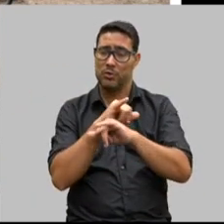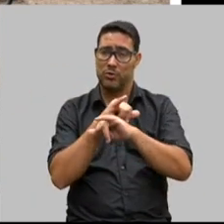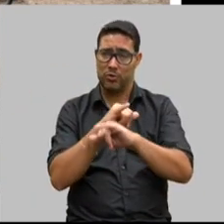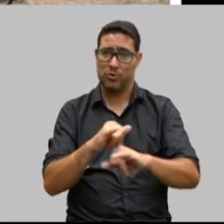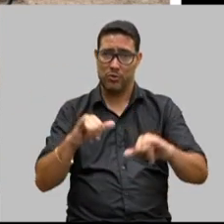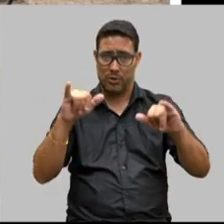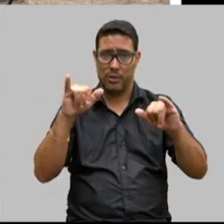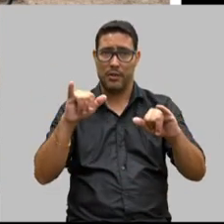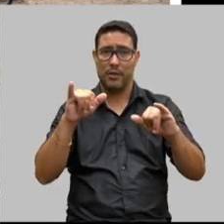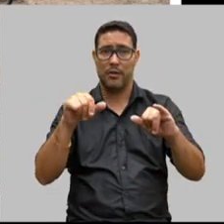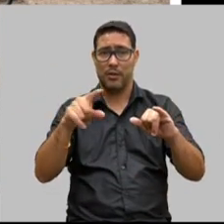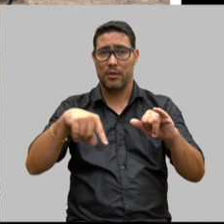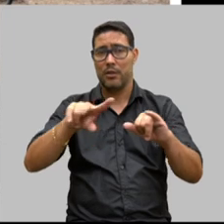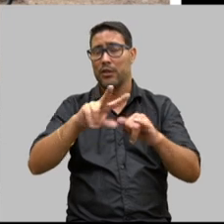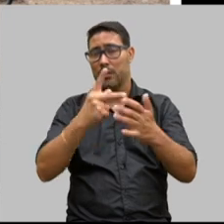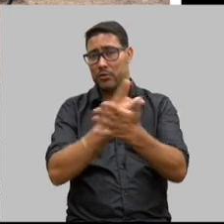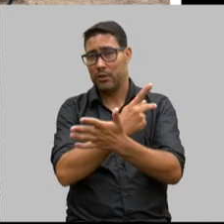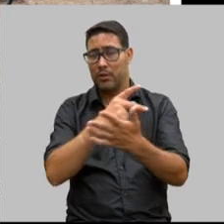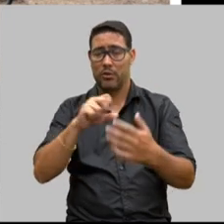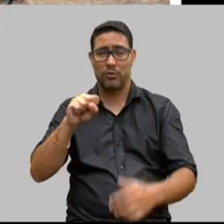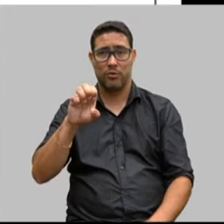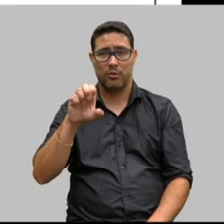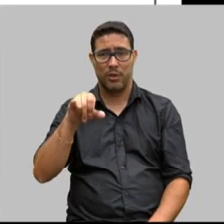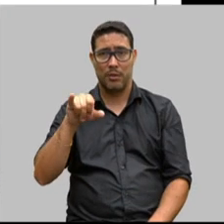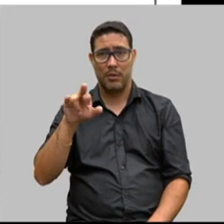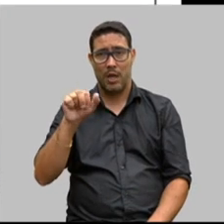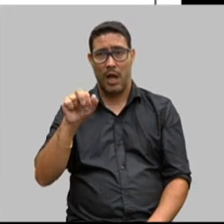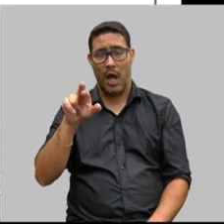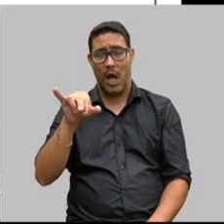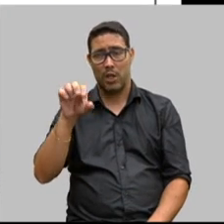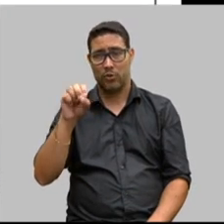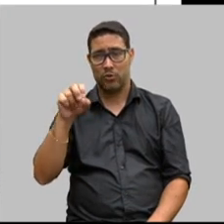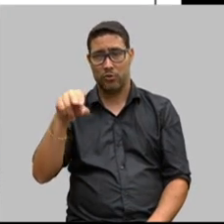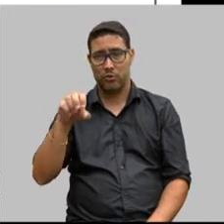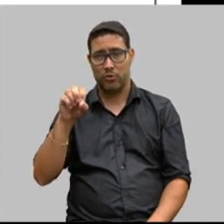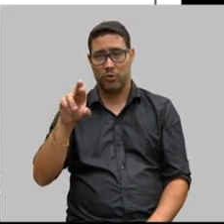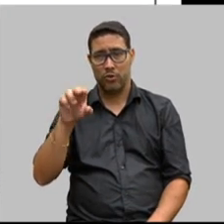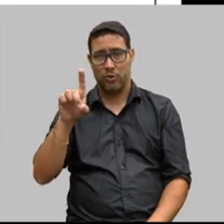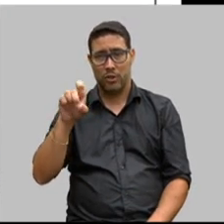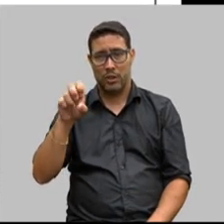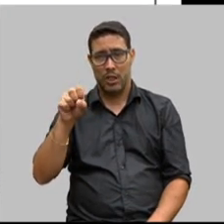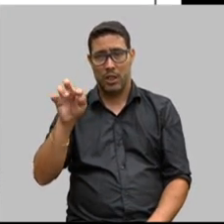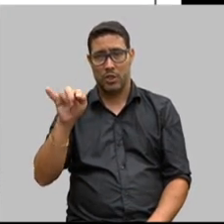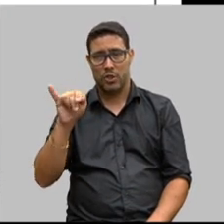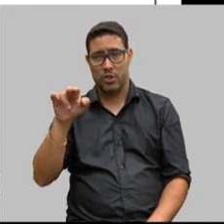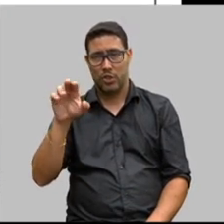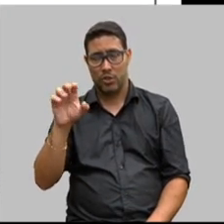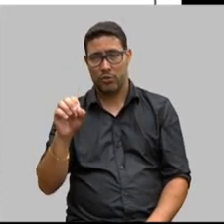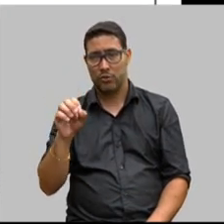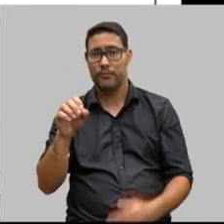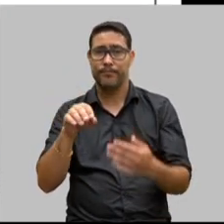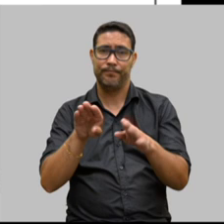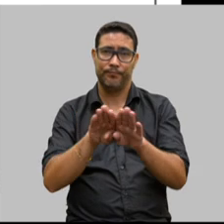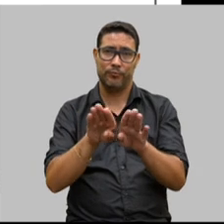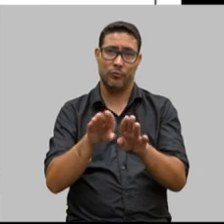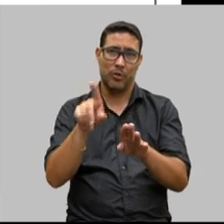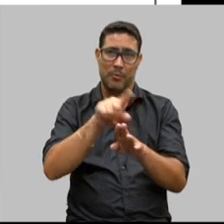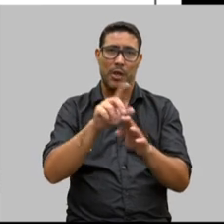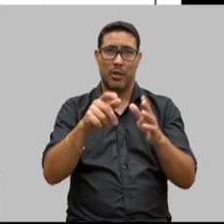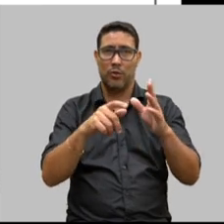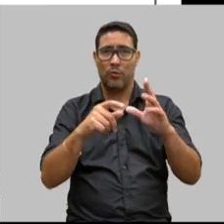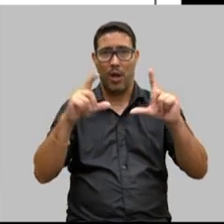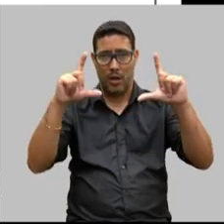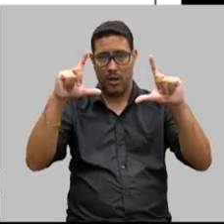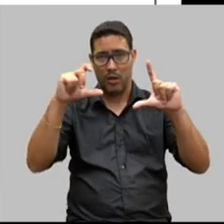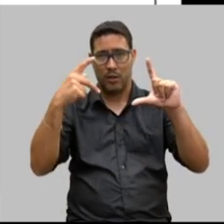desertificação, tanto no semiárido nordestino, quanto nessa figura que é do Ministério do Meio Ambiente, é um pouco